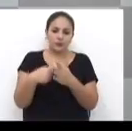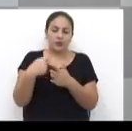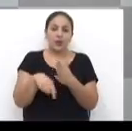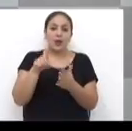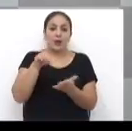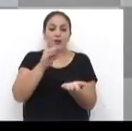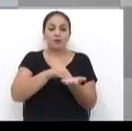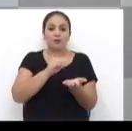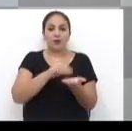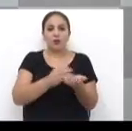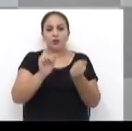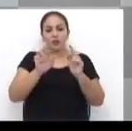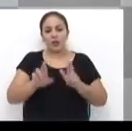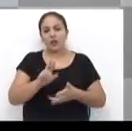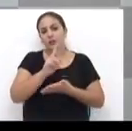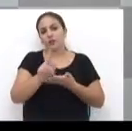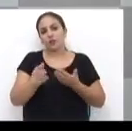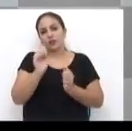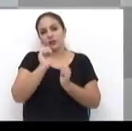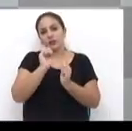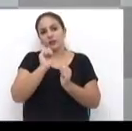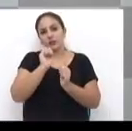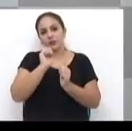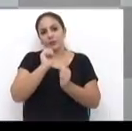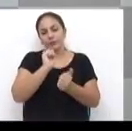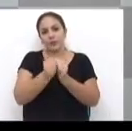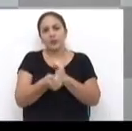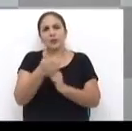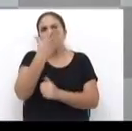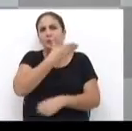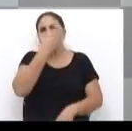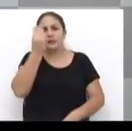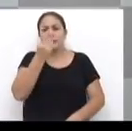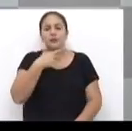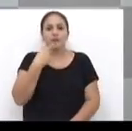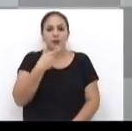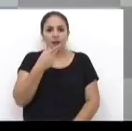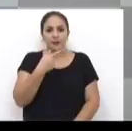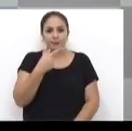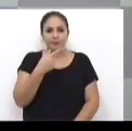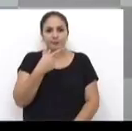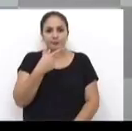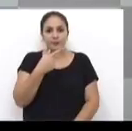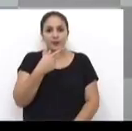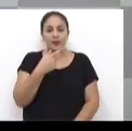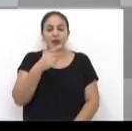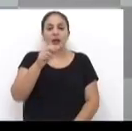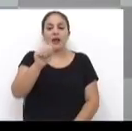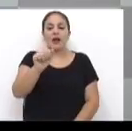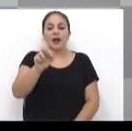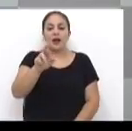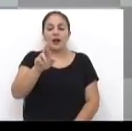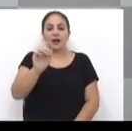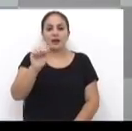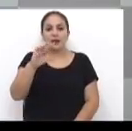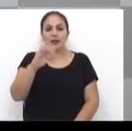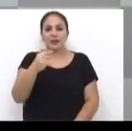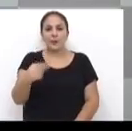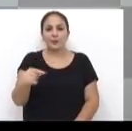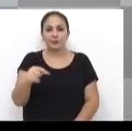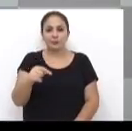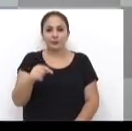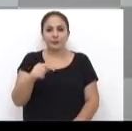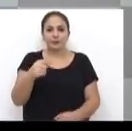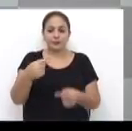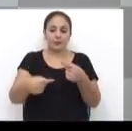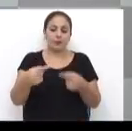esportes, inclusive até esqueci de citar, mas saliento o arrancadão, em que os contribuintes pagam seus impostos,